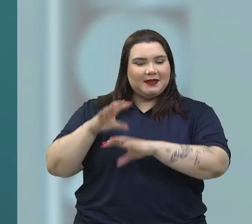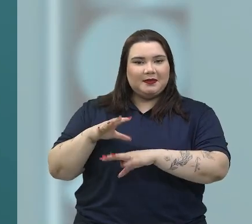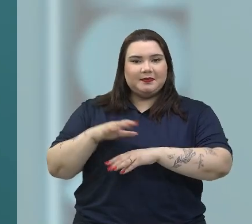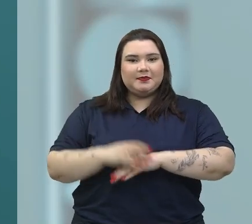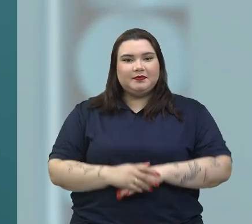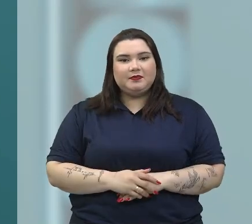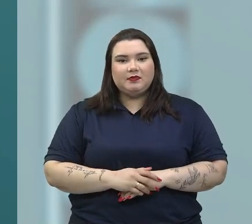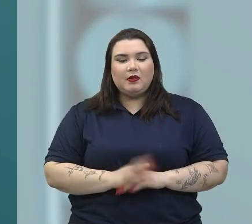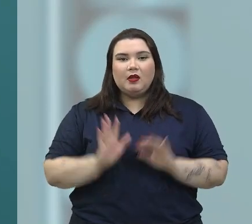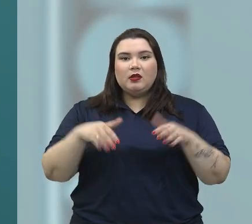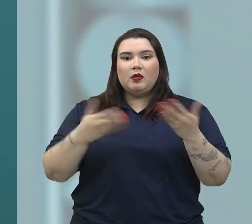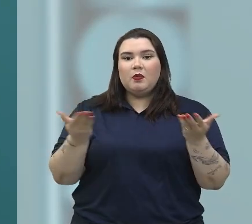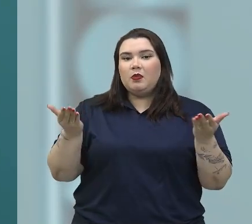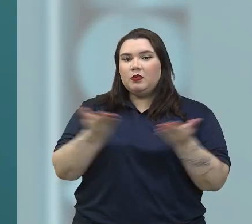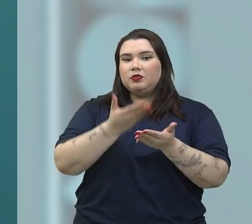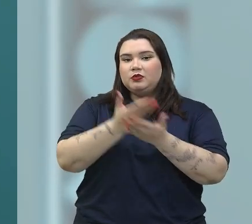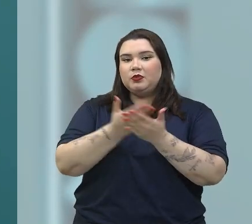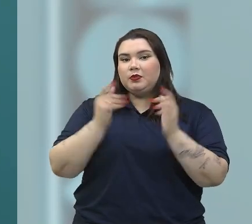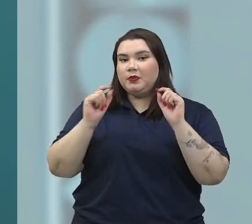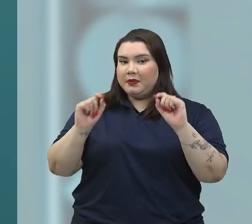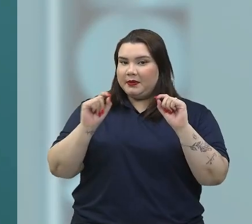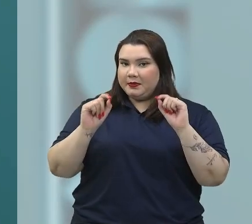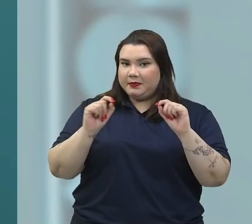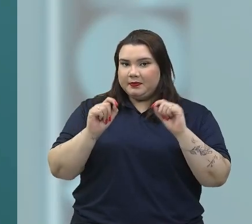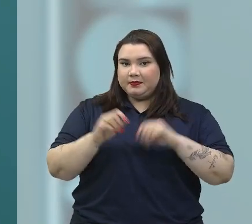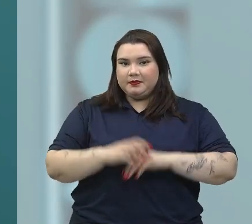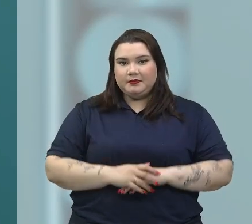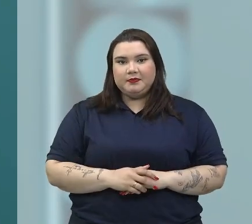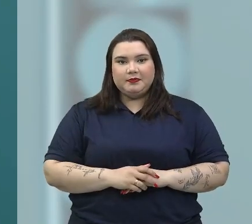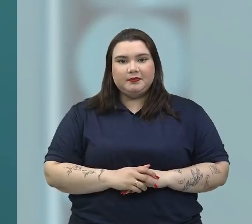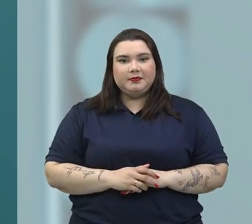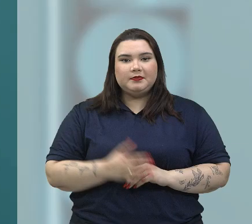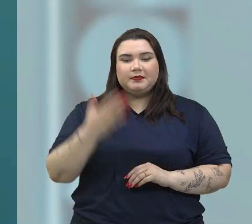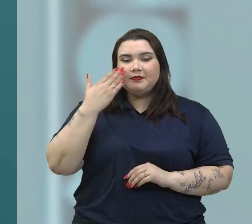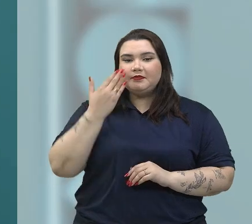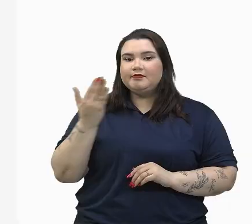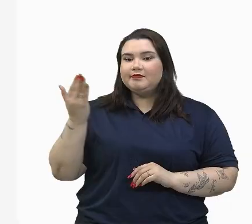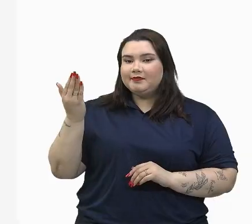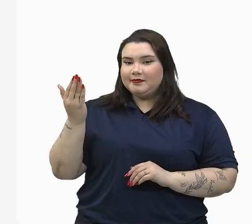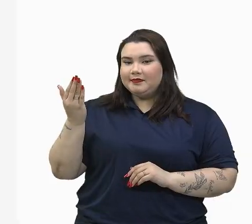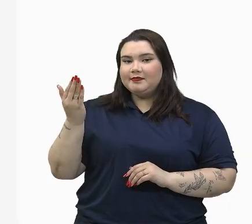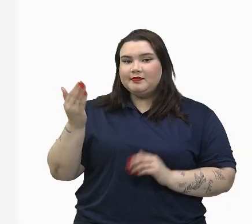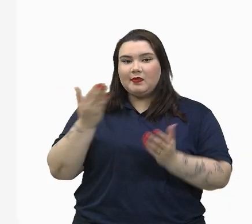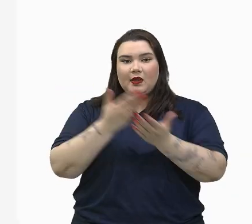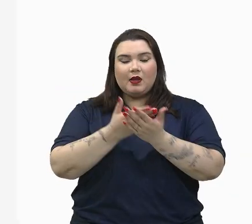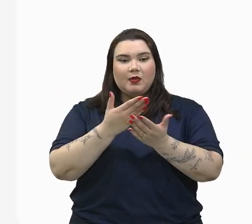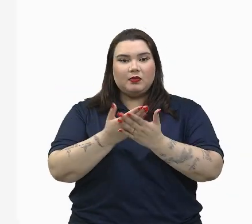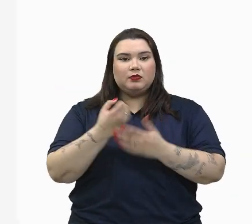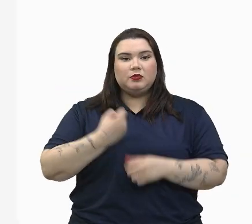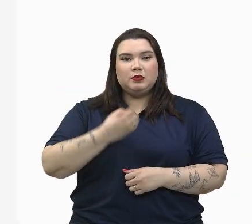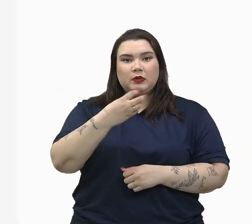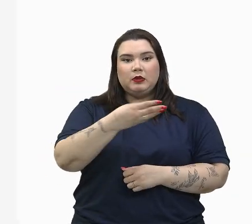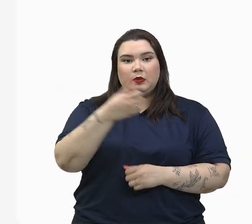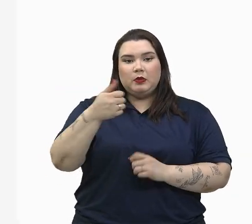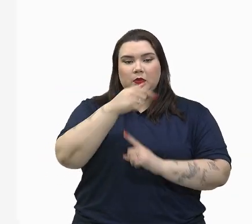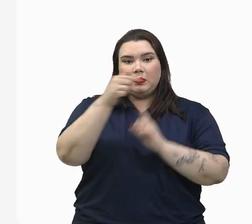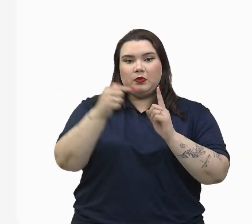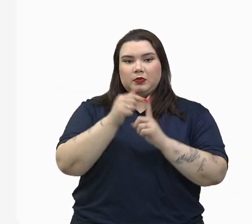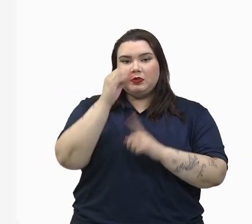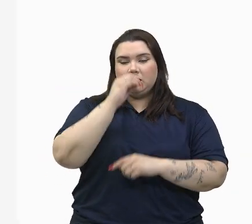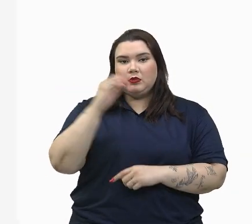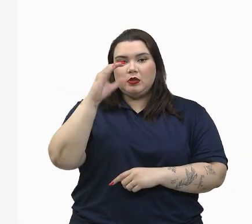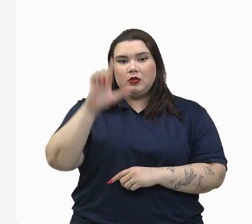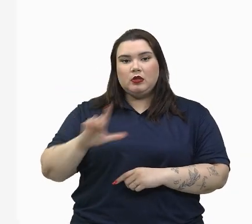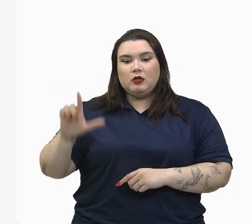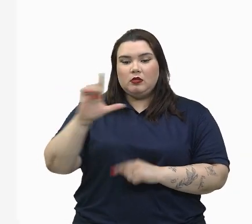aqui. Afinal, professora, o que nós vamos estudar nesta aula? Acompanhem comigo. Nós temos o nosso objeto de conhecimento, literatura